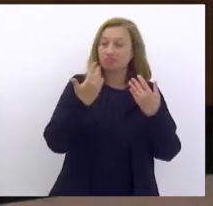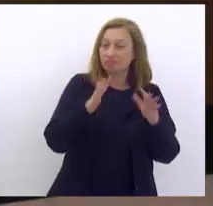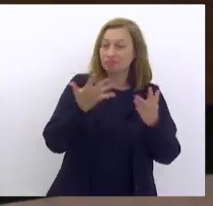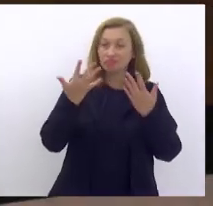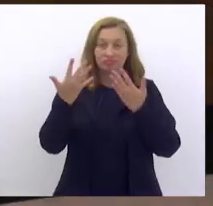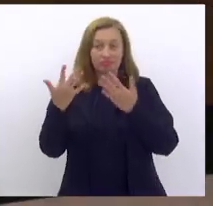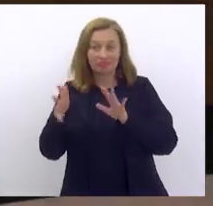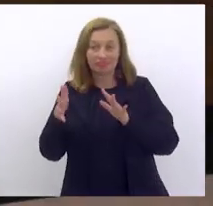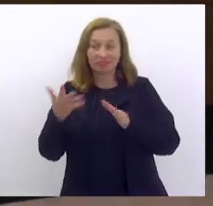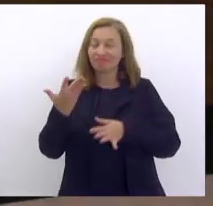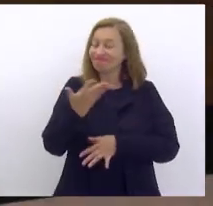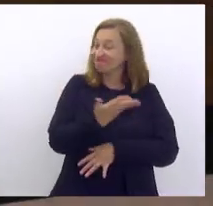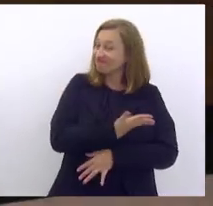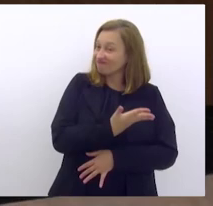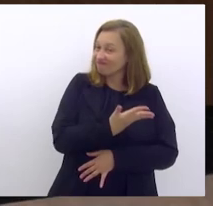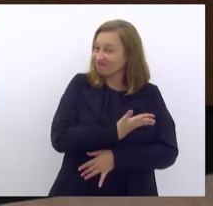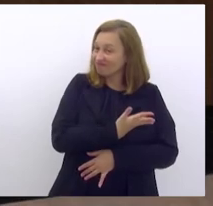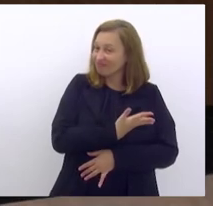parabenizar